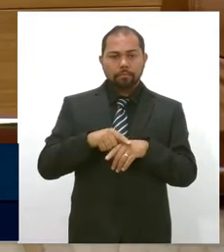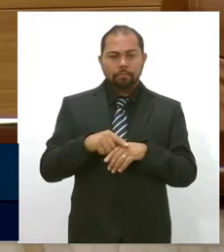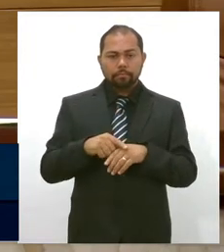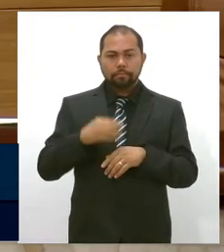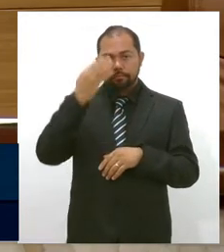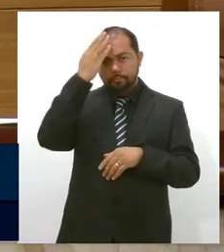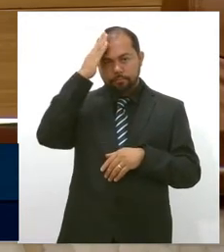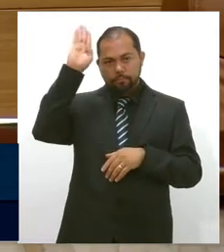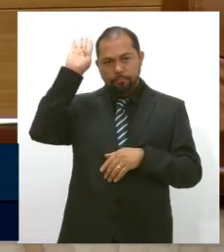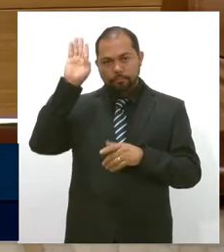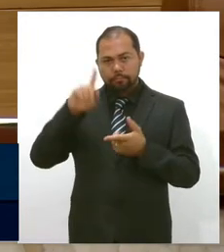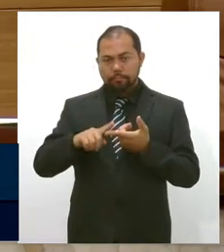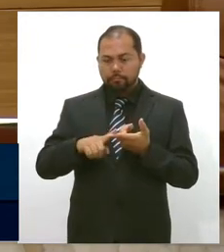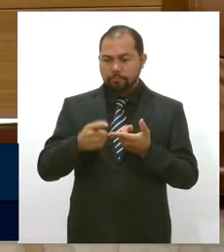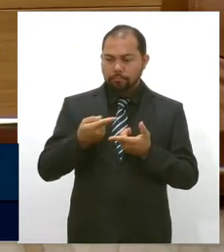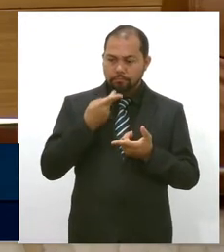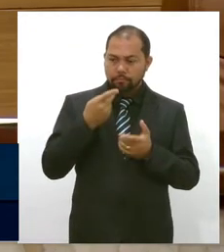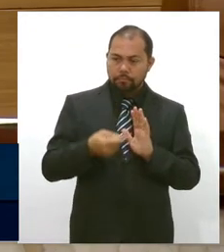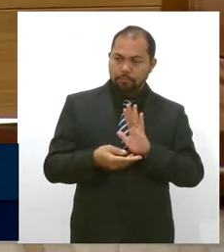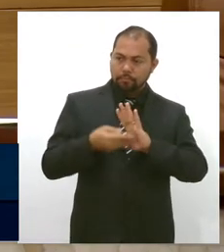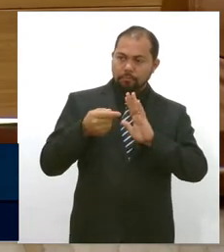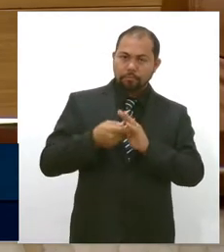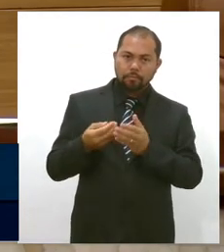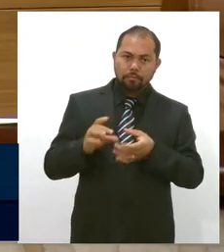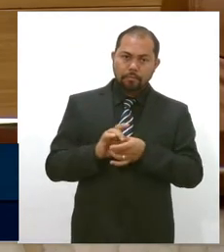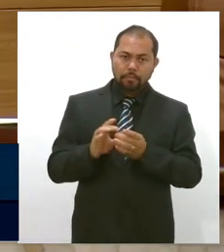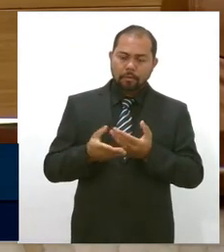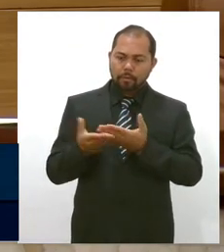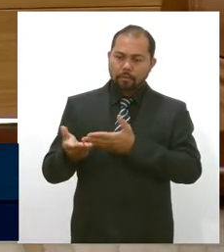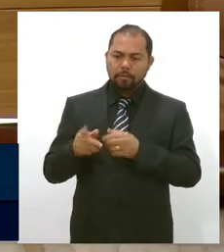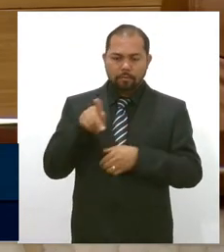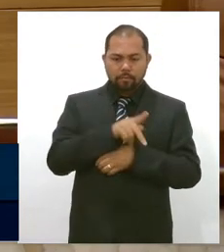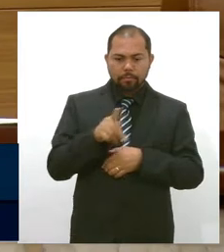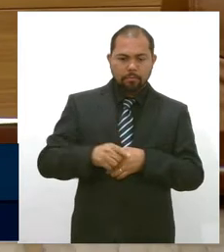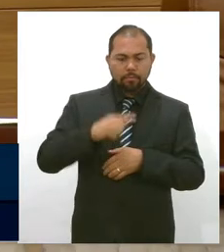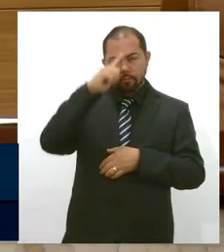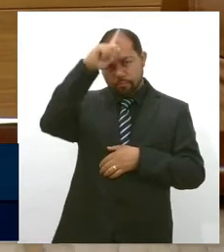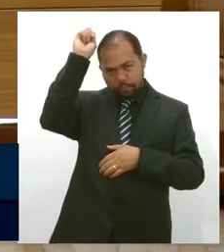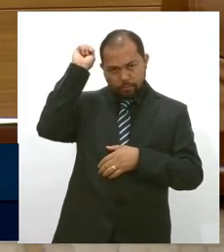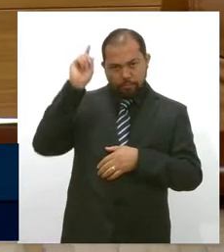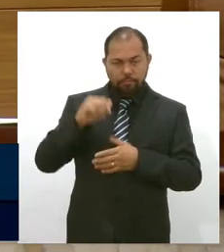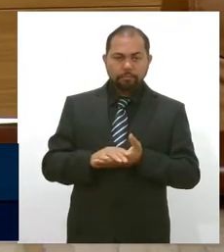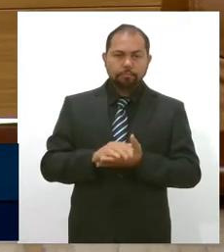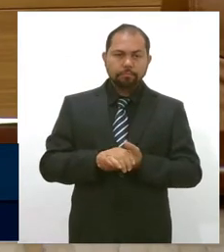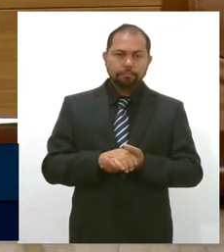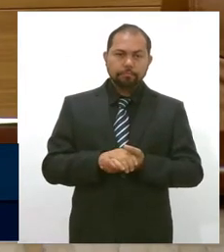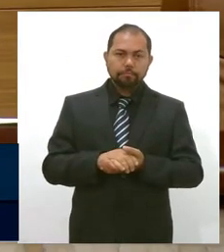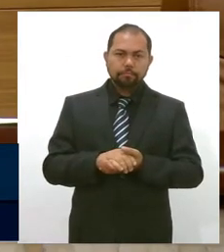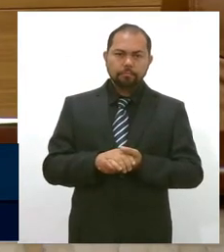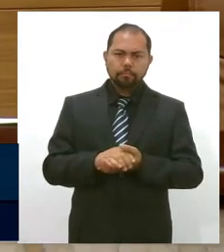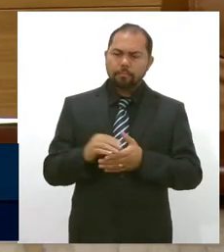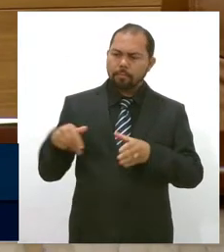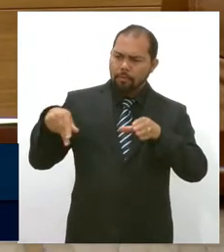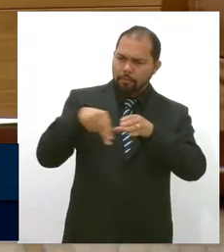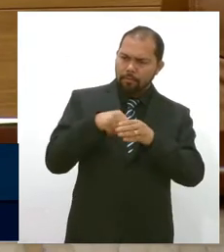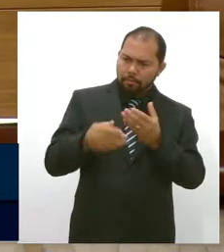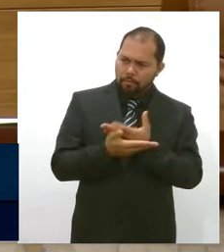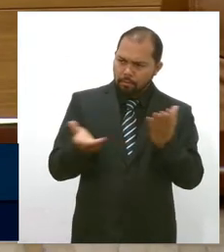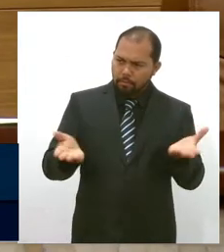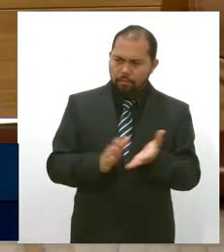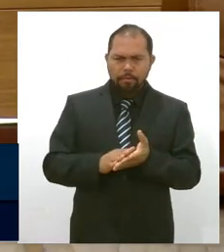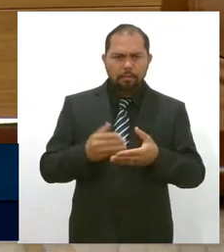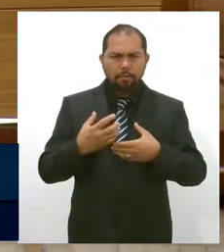requerimento, concedeu a palavra ao professor Geraldo Ferreira Filho, que ocupou a tribuna, saudando os presentes e externou sua felicidade